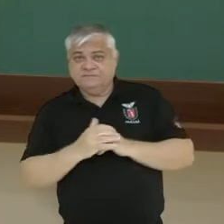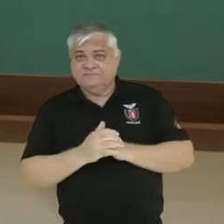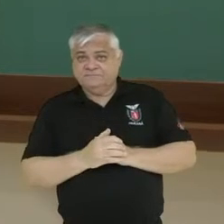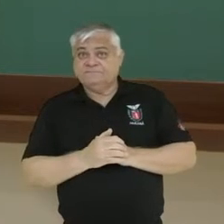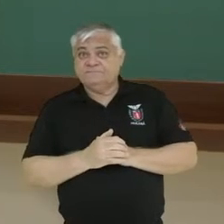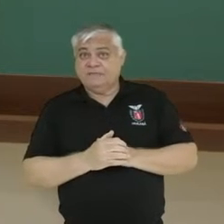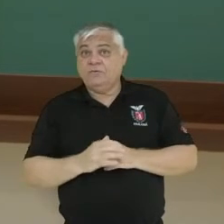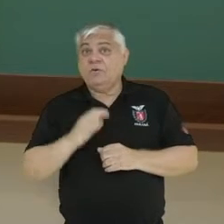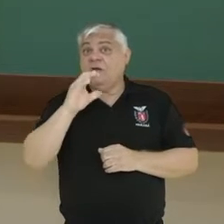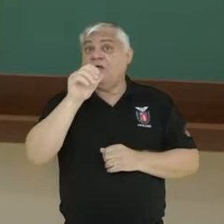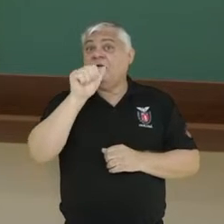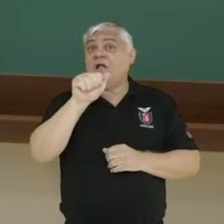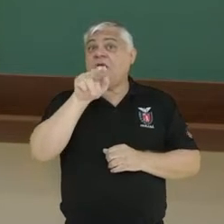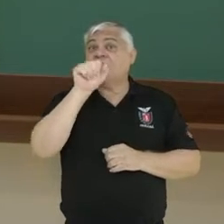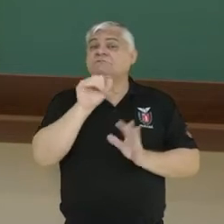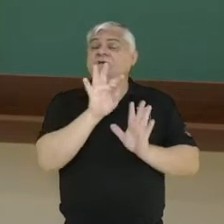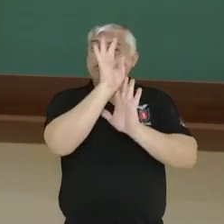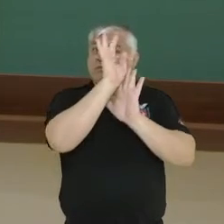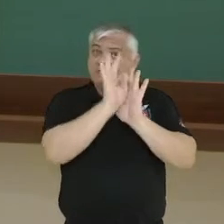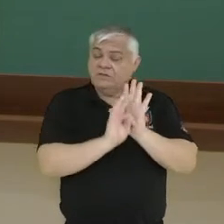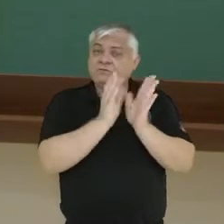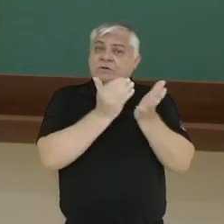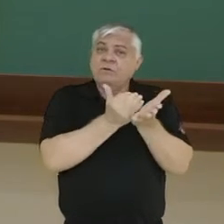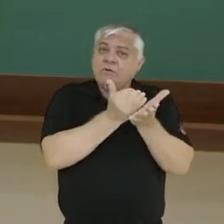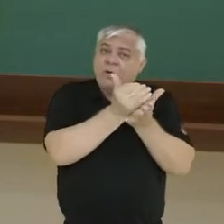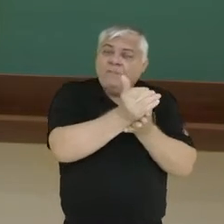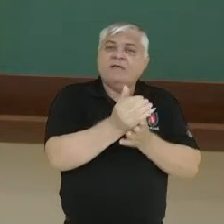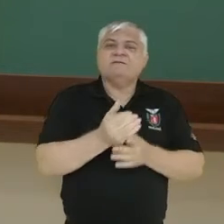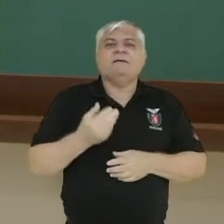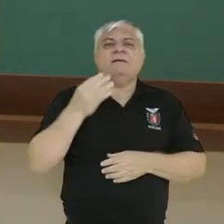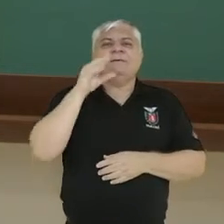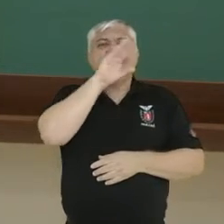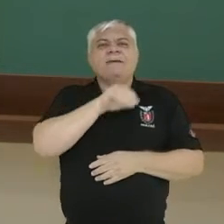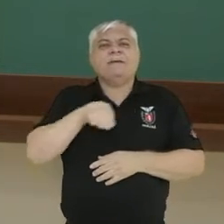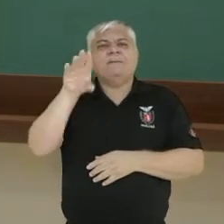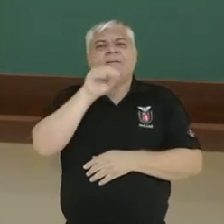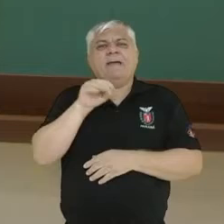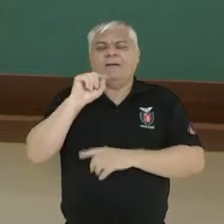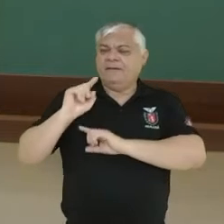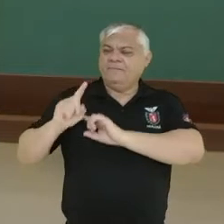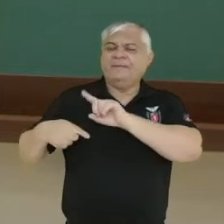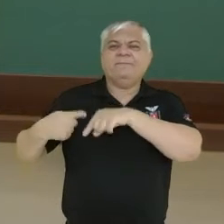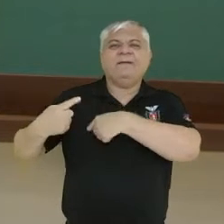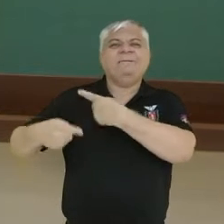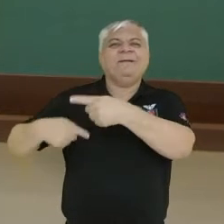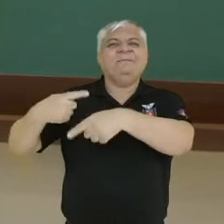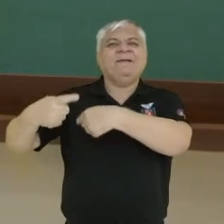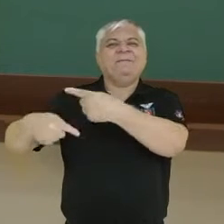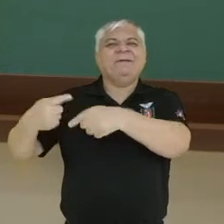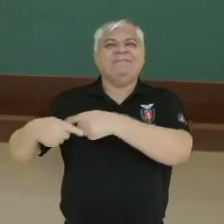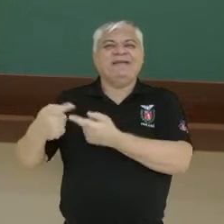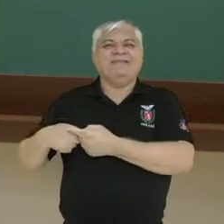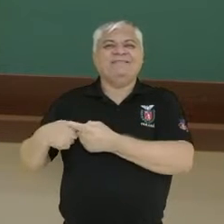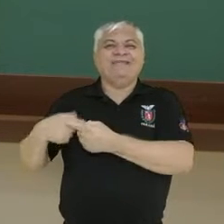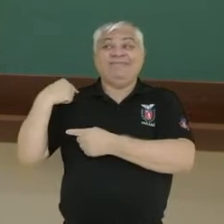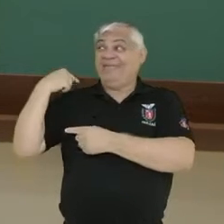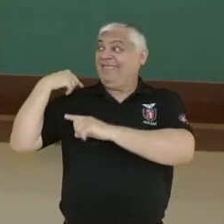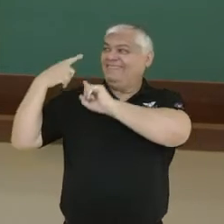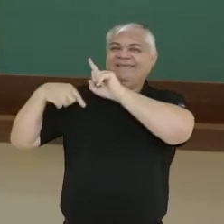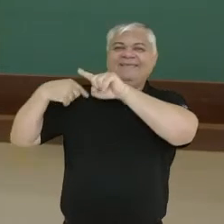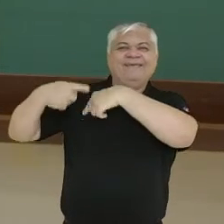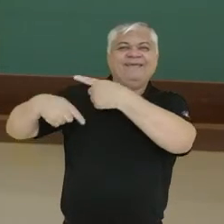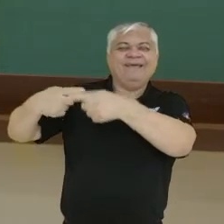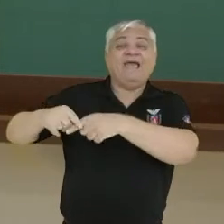né? Então, é um texto que inicia da forma oral e depois passa para a forma escrita. Então,